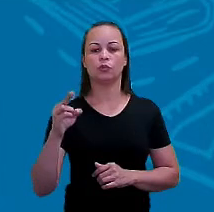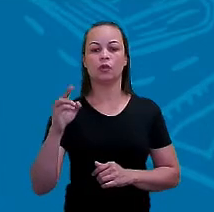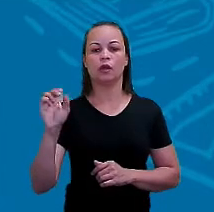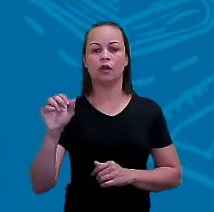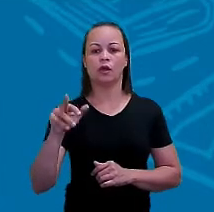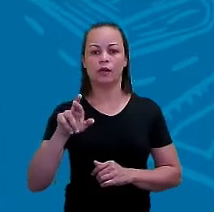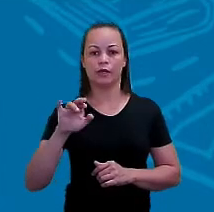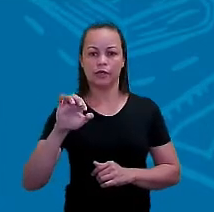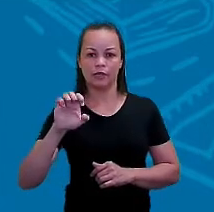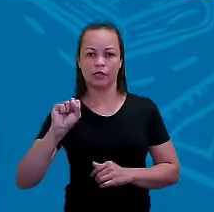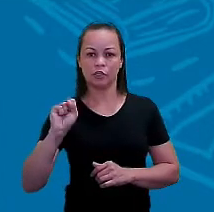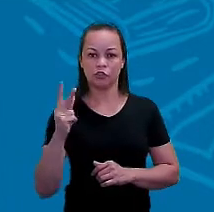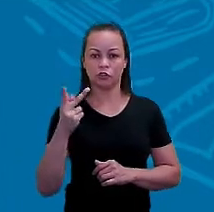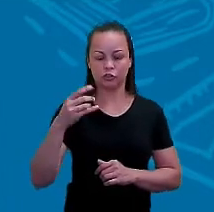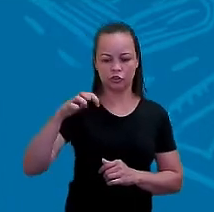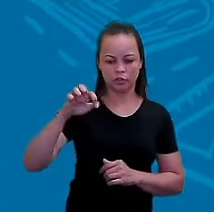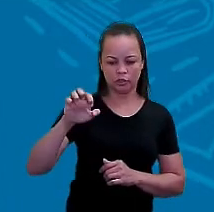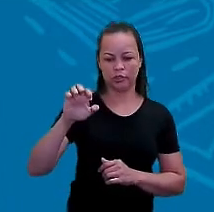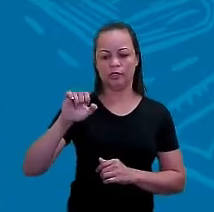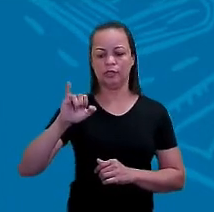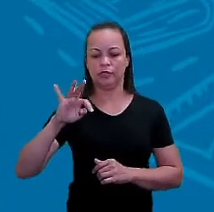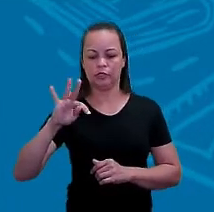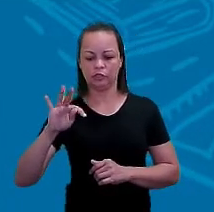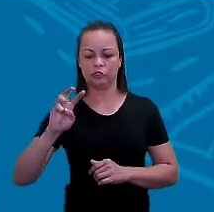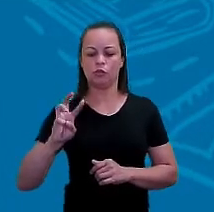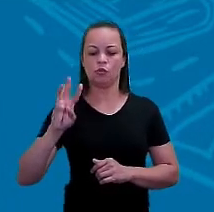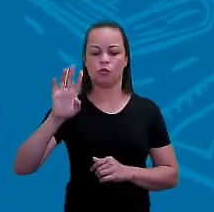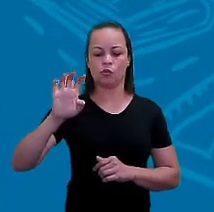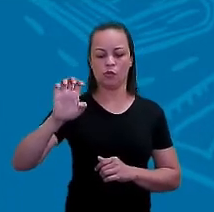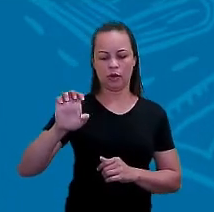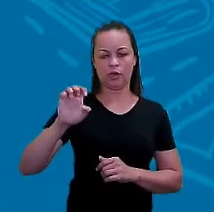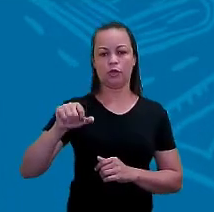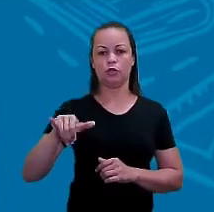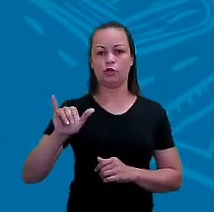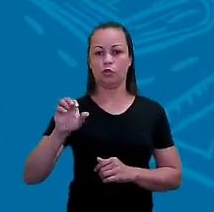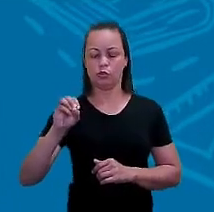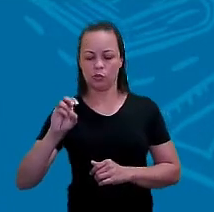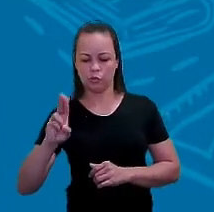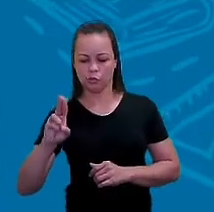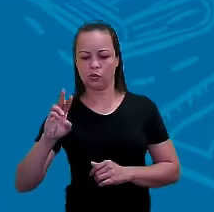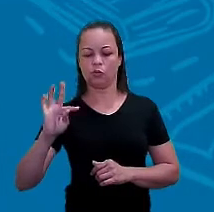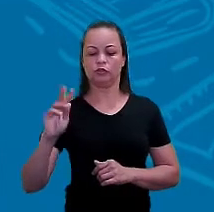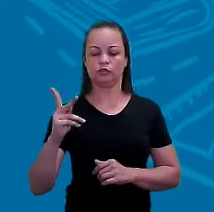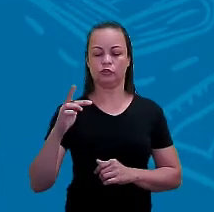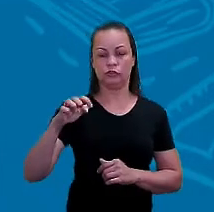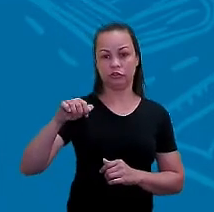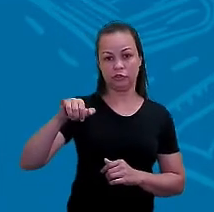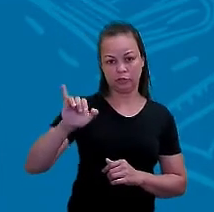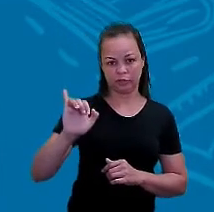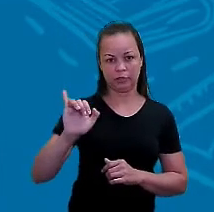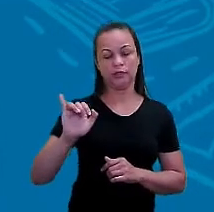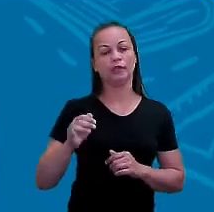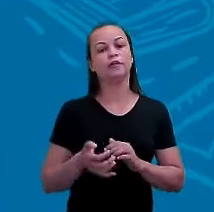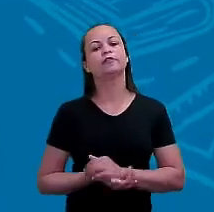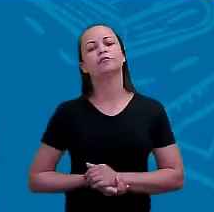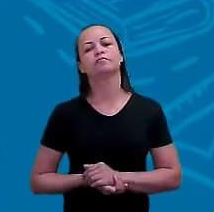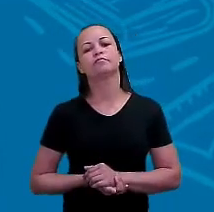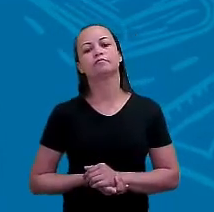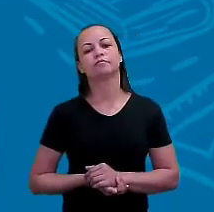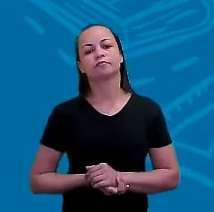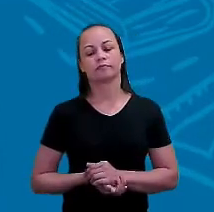she, it, we, you, and they. Cuidado, it, não é it, all right?